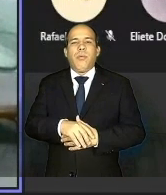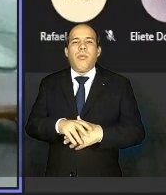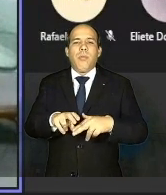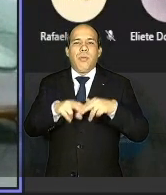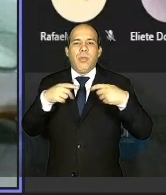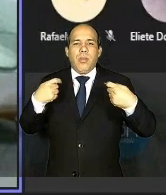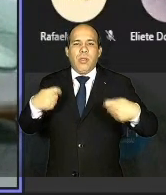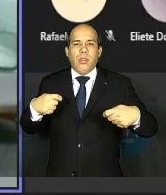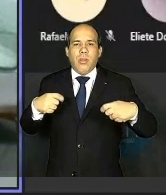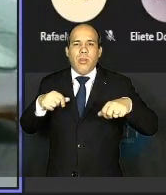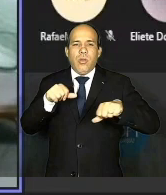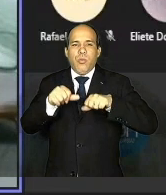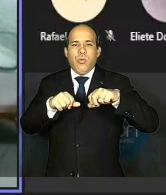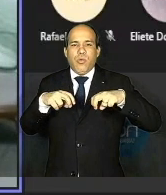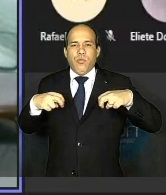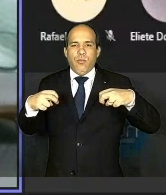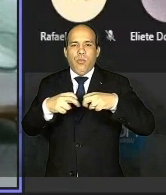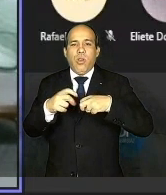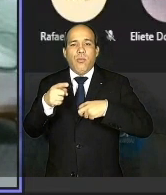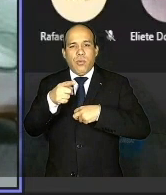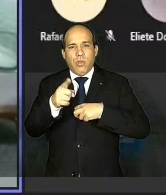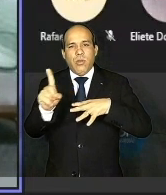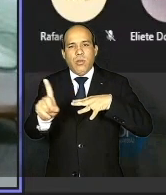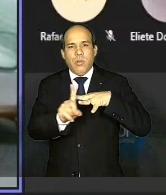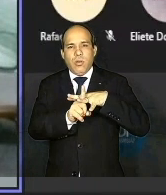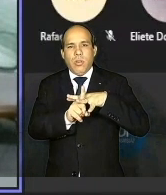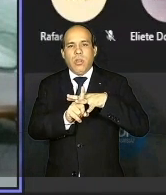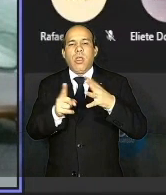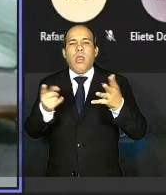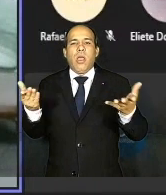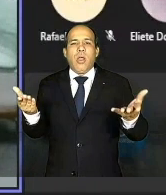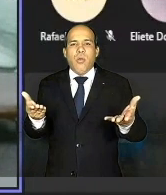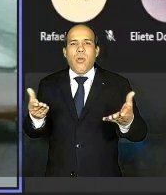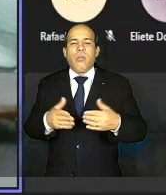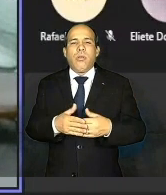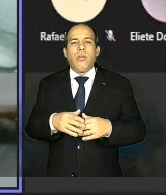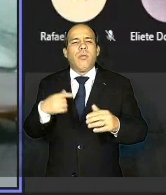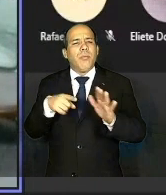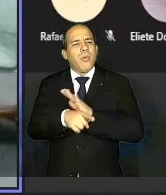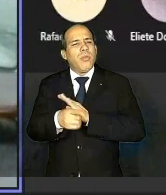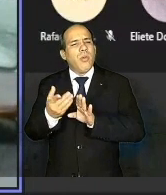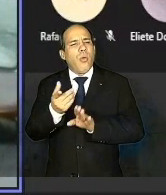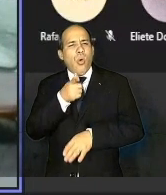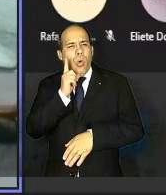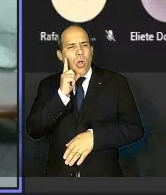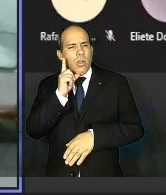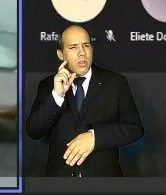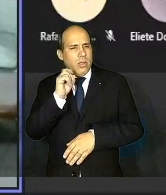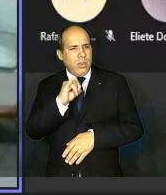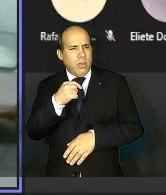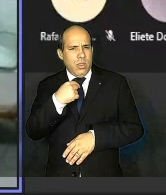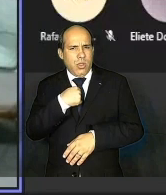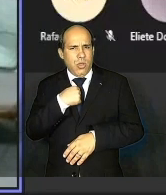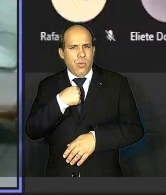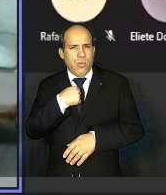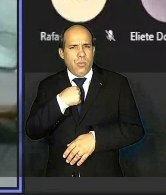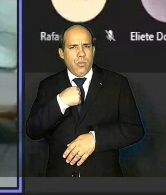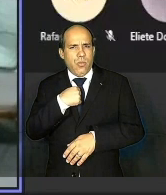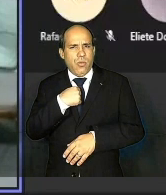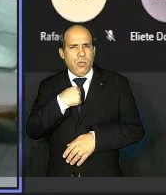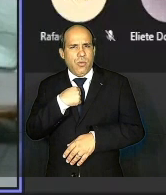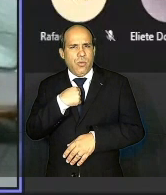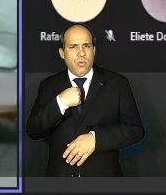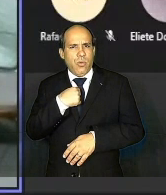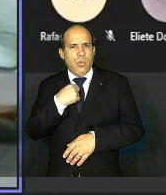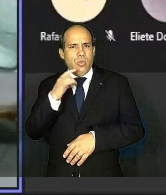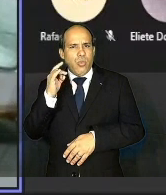julgamento presencial. E por isso a necessidade da recomposição do quórum. Vossa Excelência, então, passa a compor o quórum. Eu tinha perguntado ontem